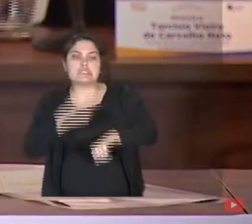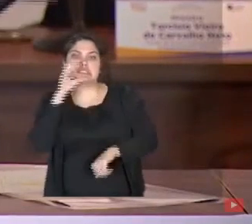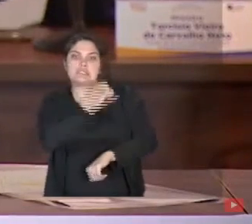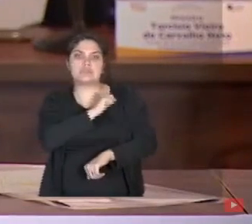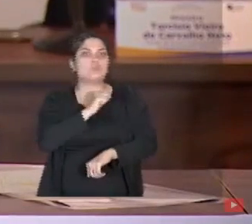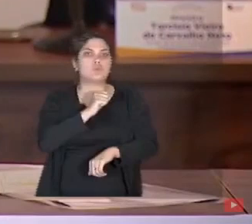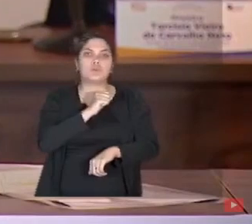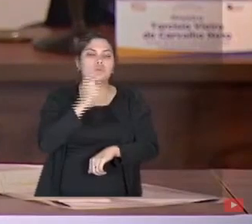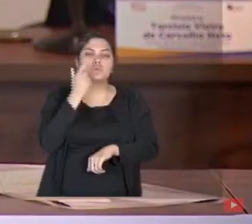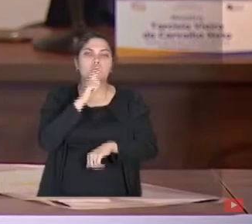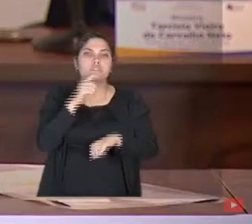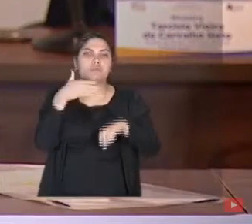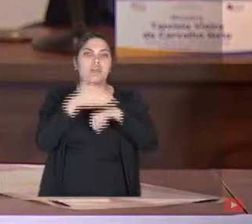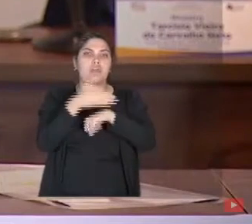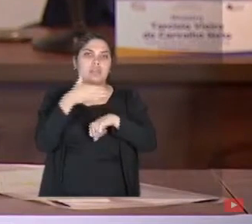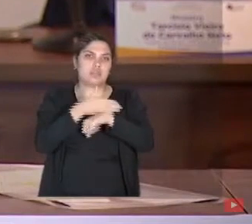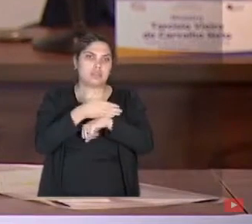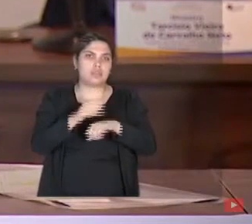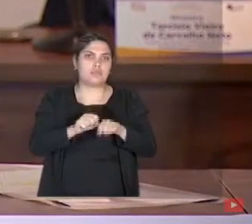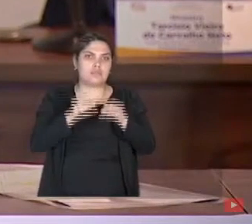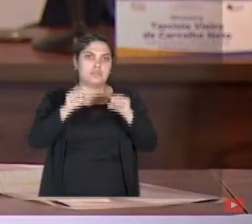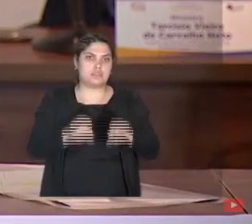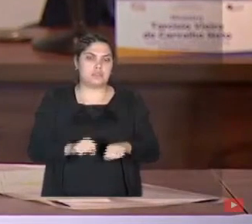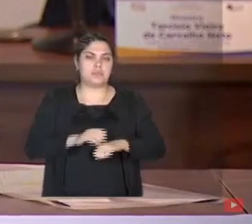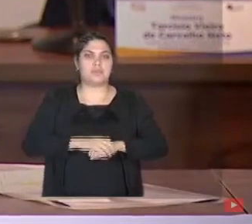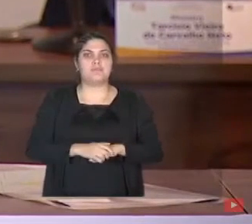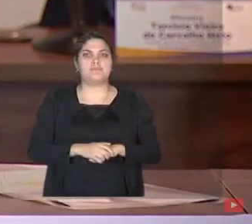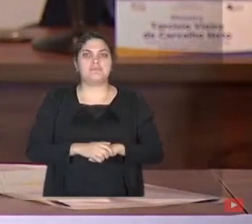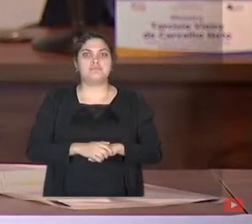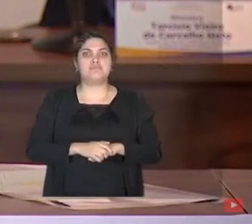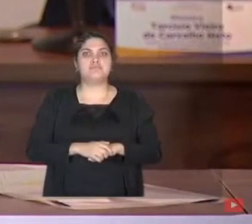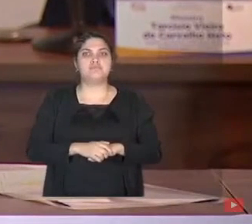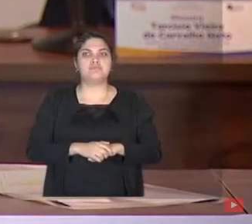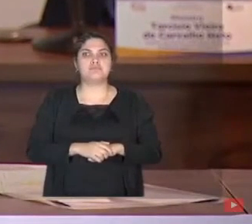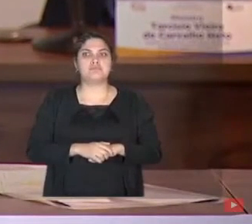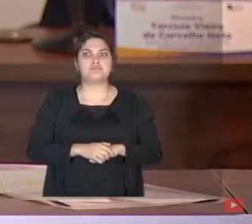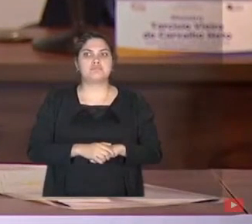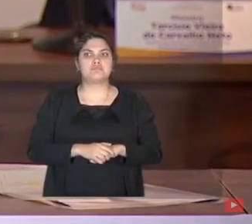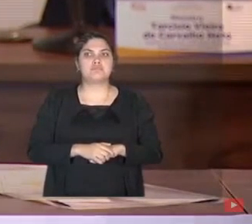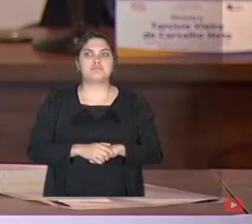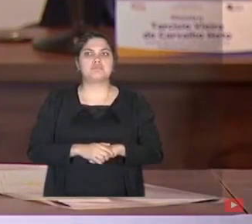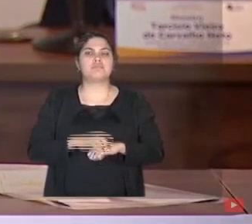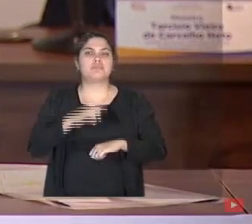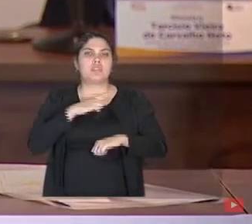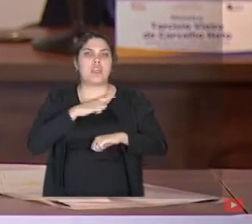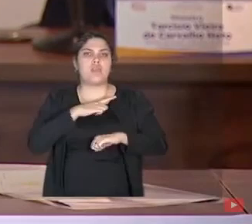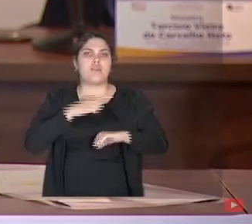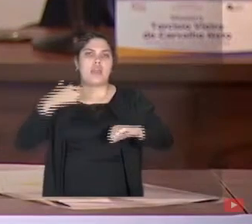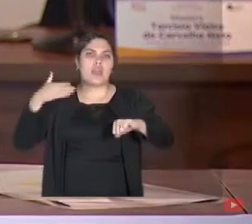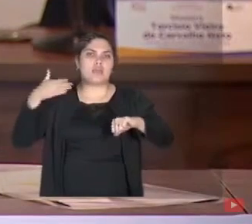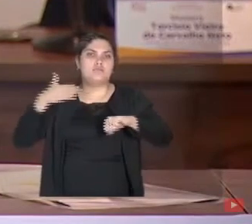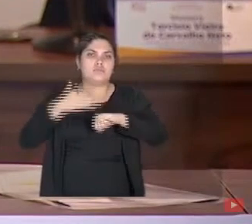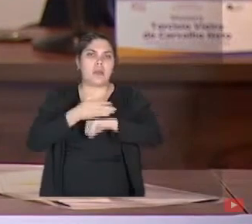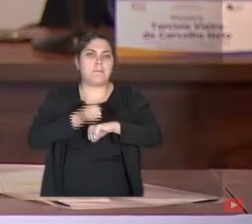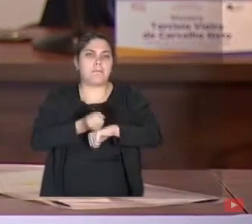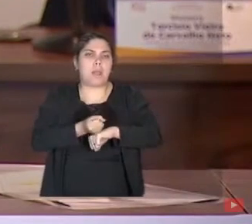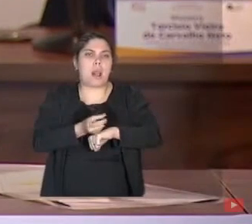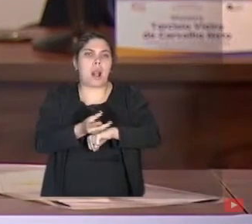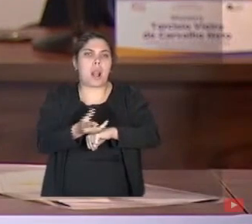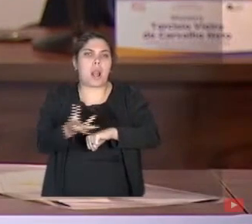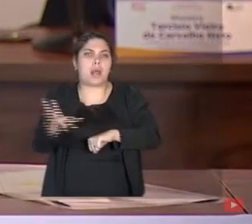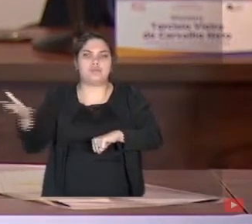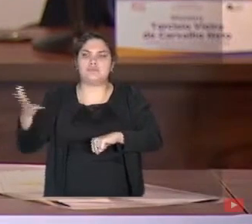e não se conseguiu entrar no sistema. Foi um acesso múltiplo de